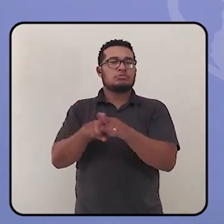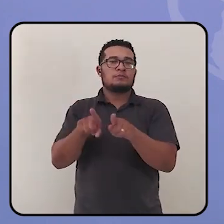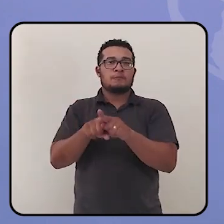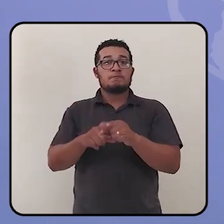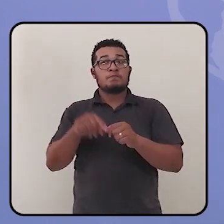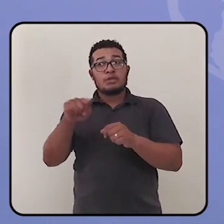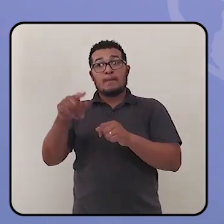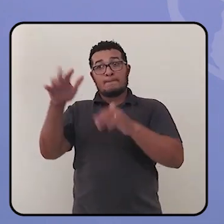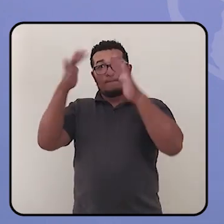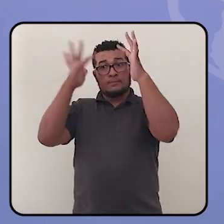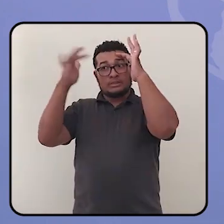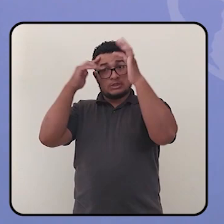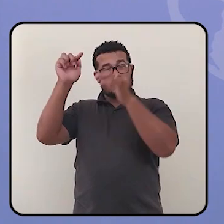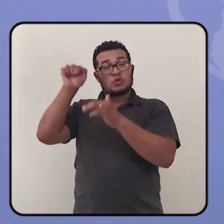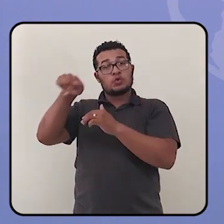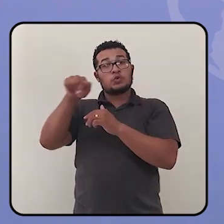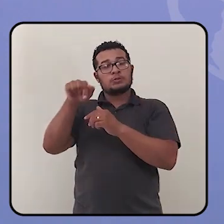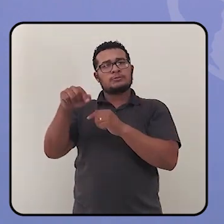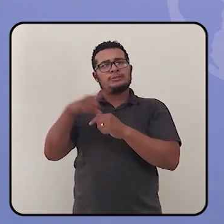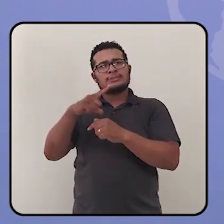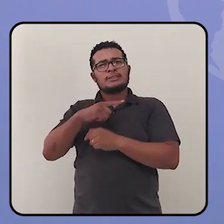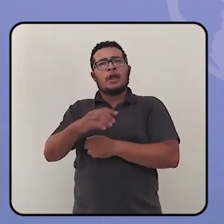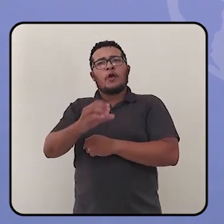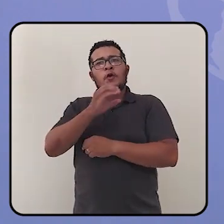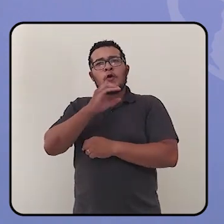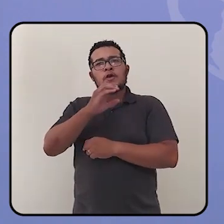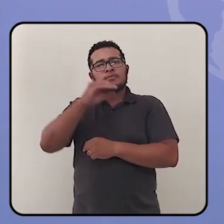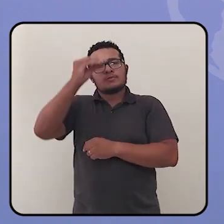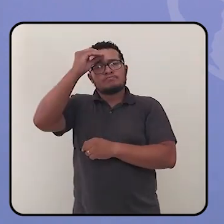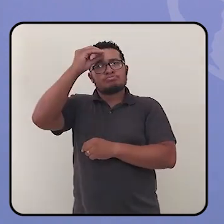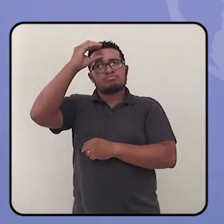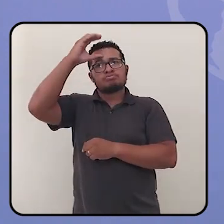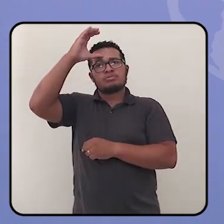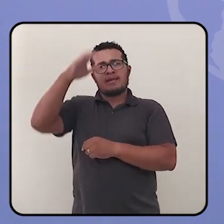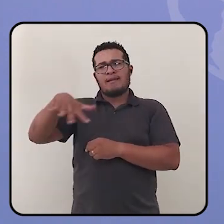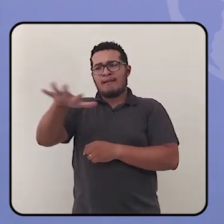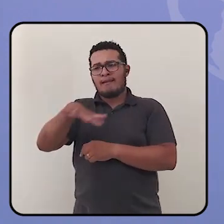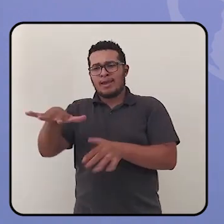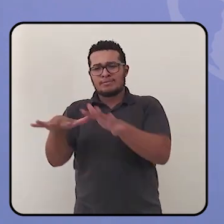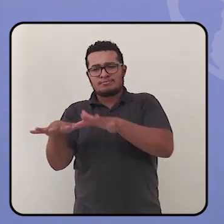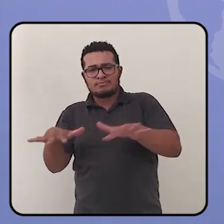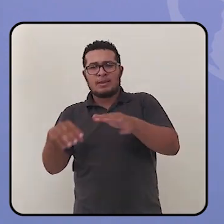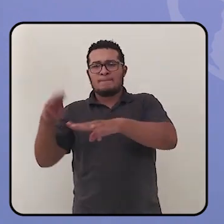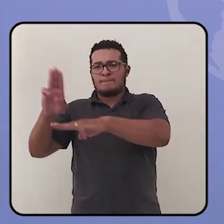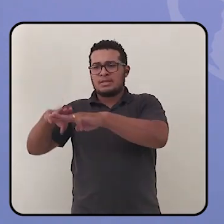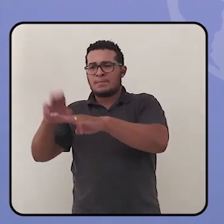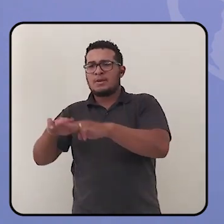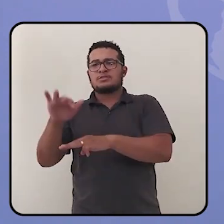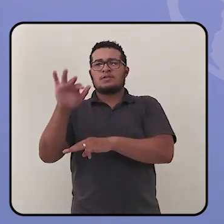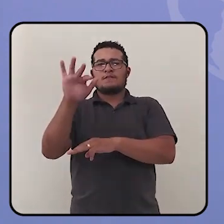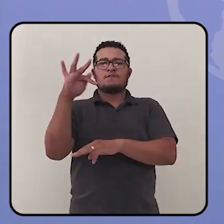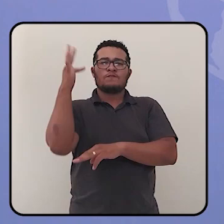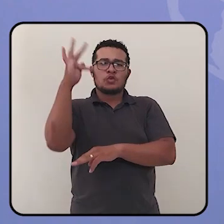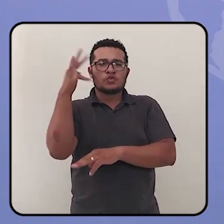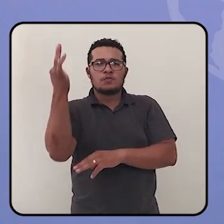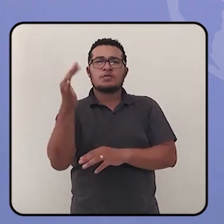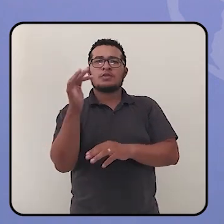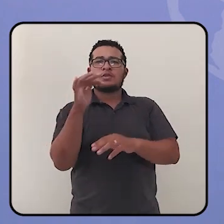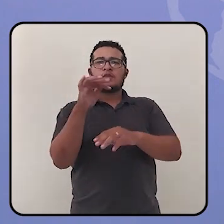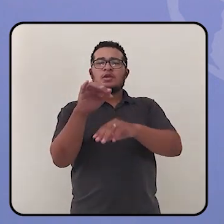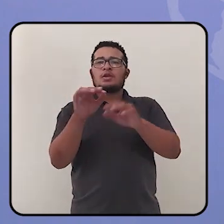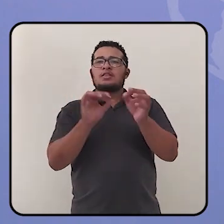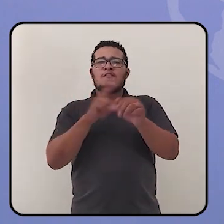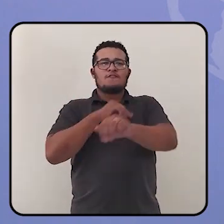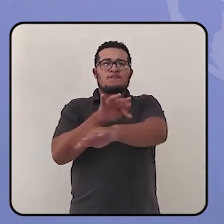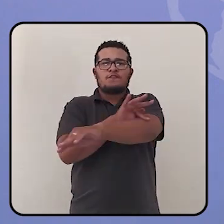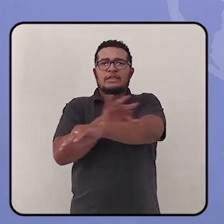esses pensadores renascentistas eles possuíam vários conhecimentos em várias áreas matemática filosofia física astronomia ele